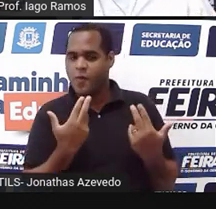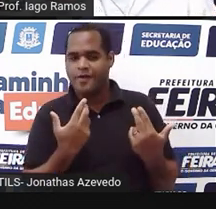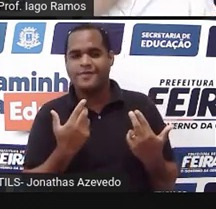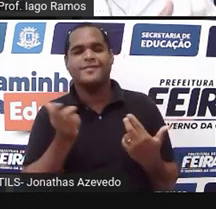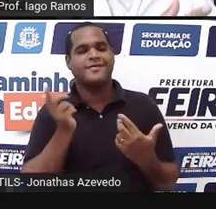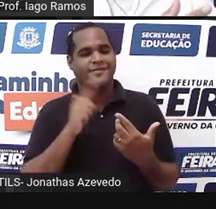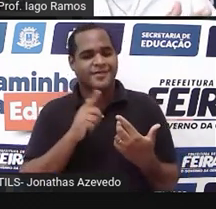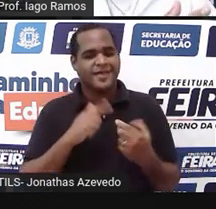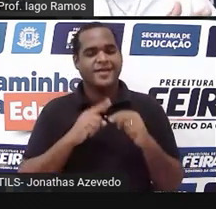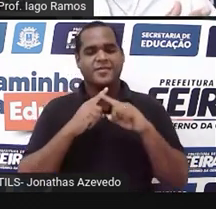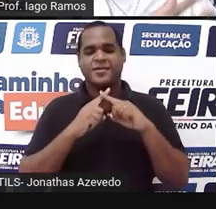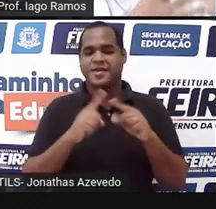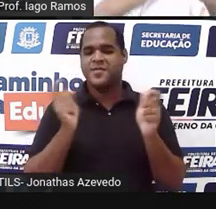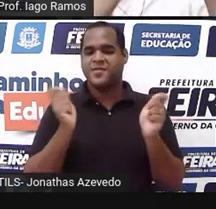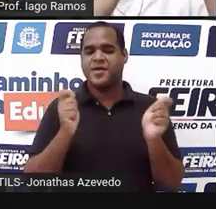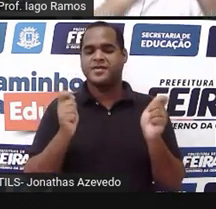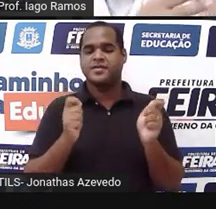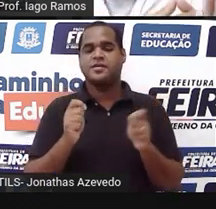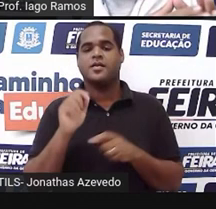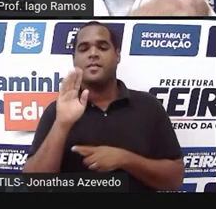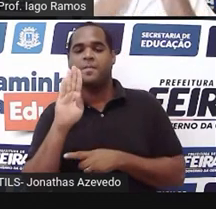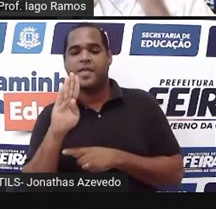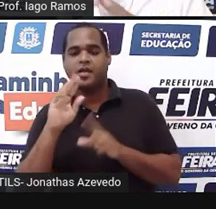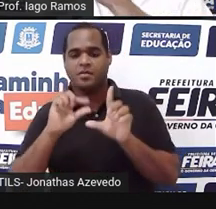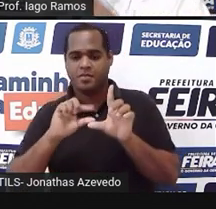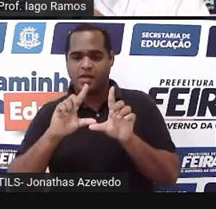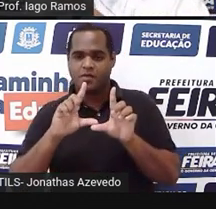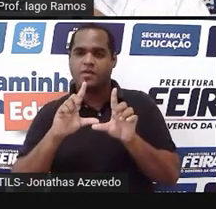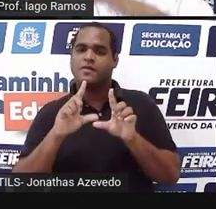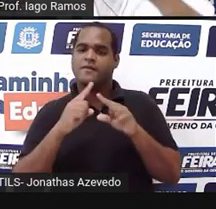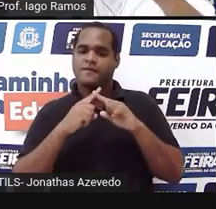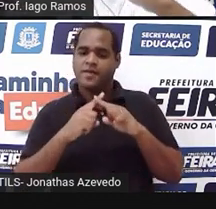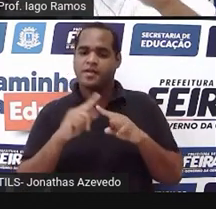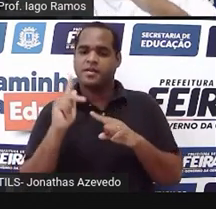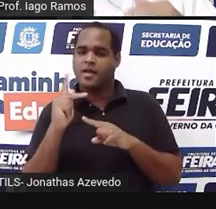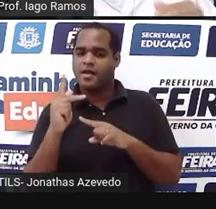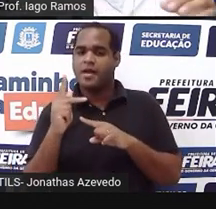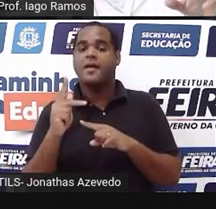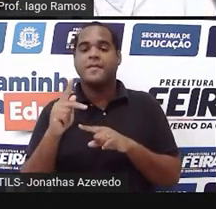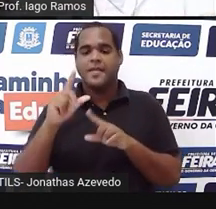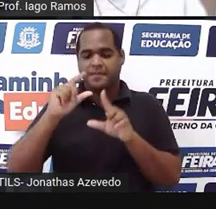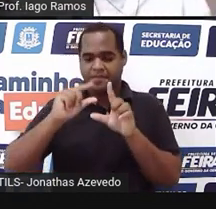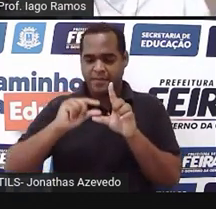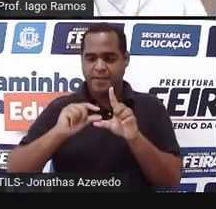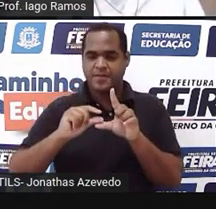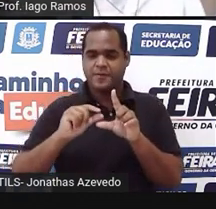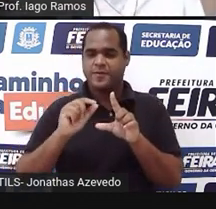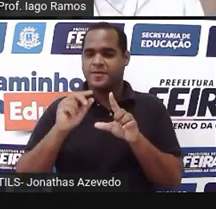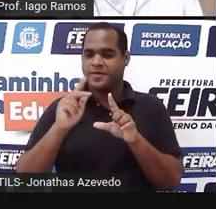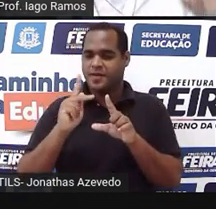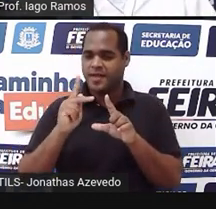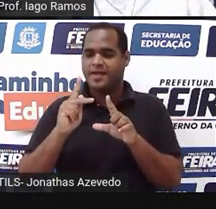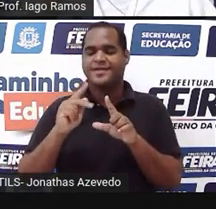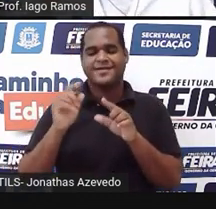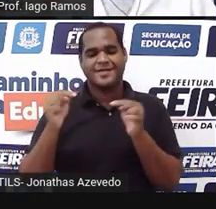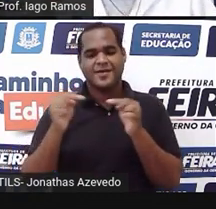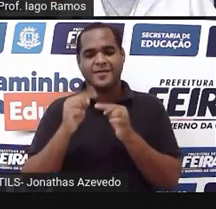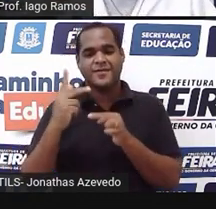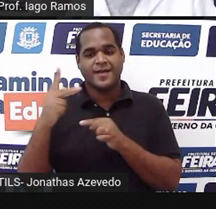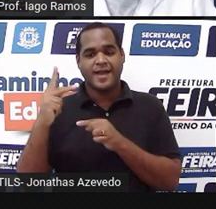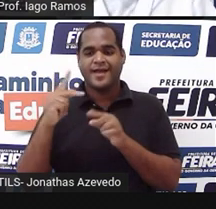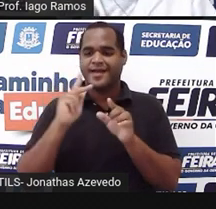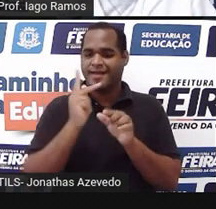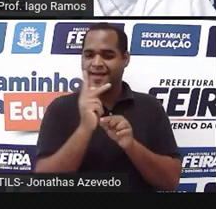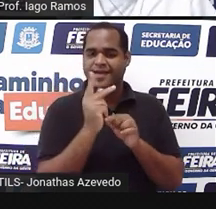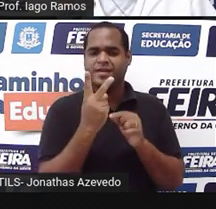né b maiúsculo vezes H mas bem minúsculo vezes H aparecendo H duas vezes aí ó eu